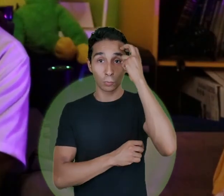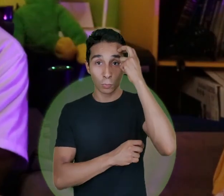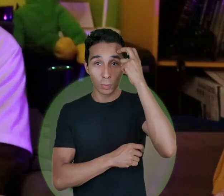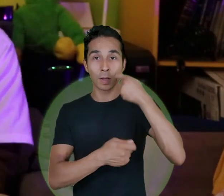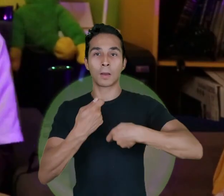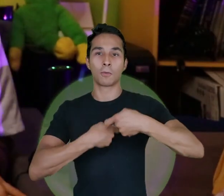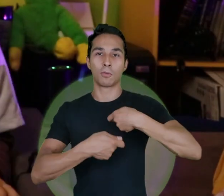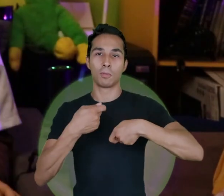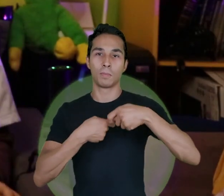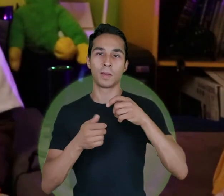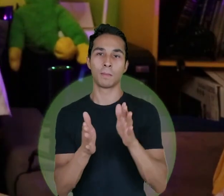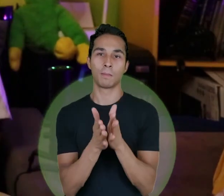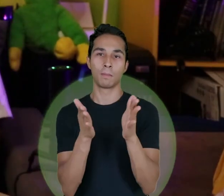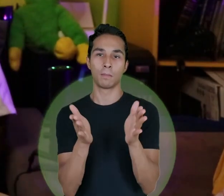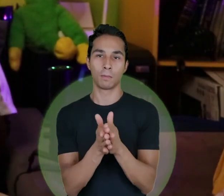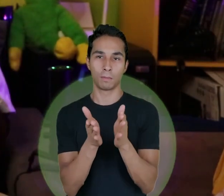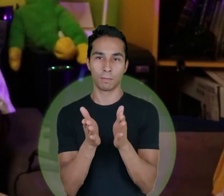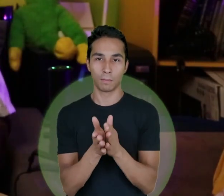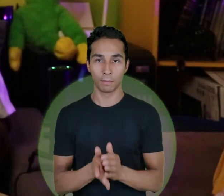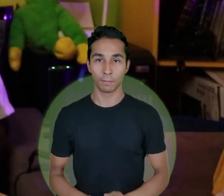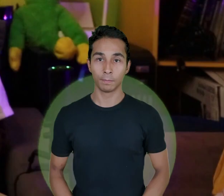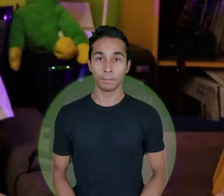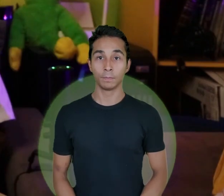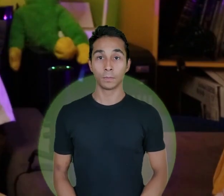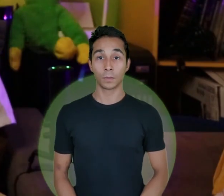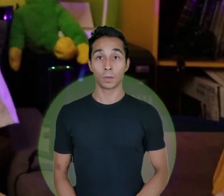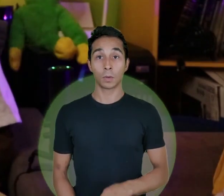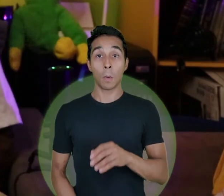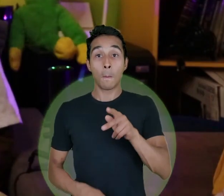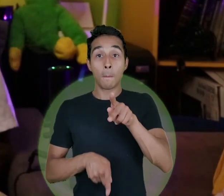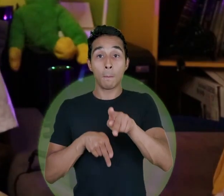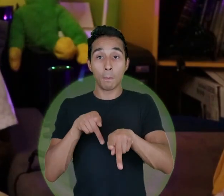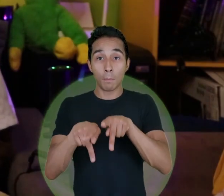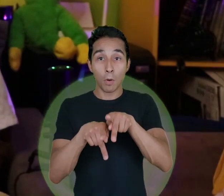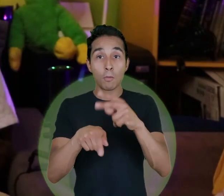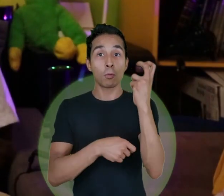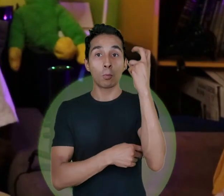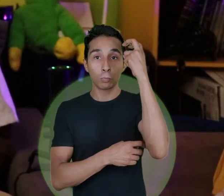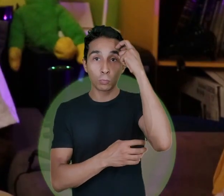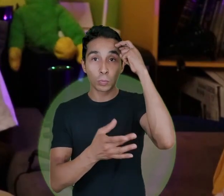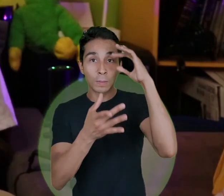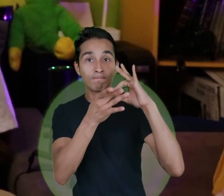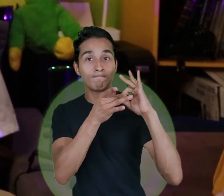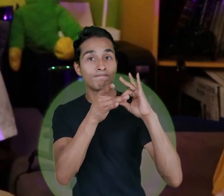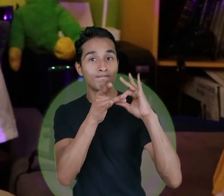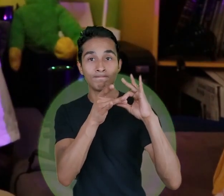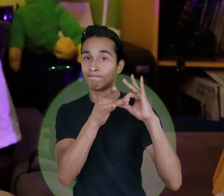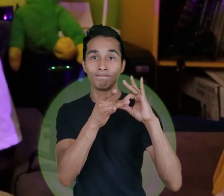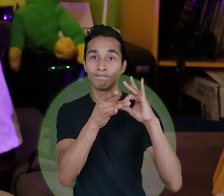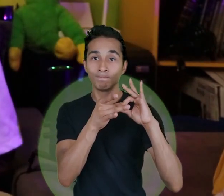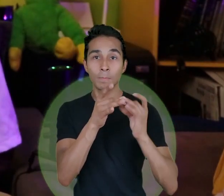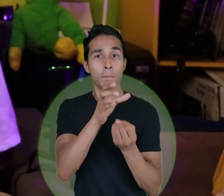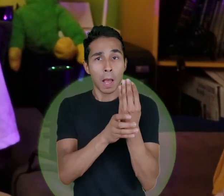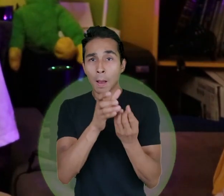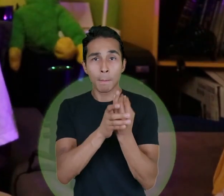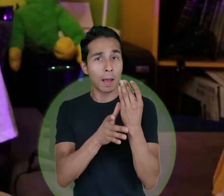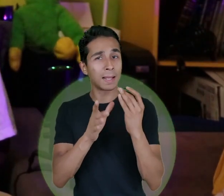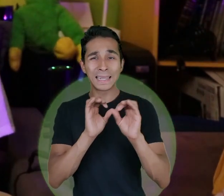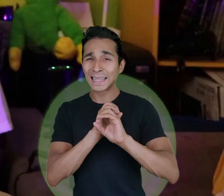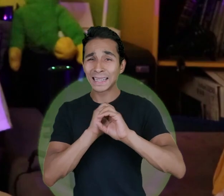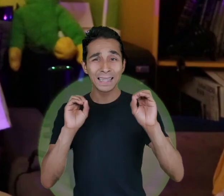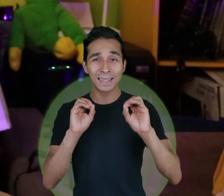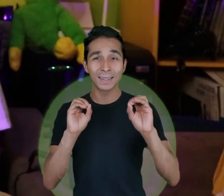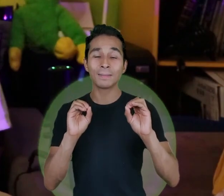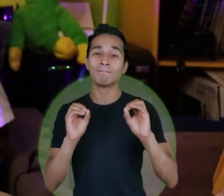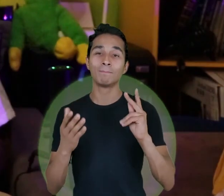gente percebe aí, né, que se um povo ele não está ligado com a sua cultura, ou se ele não está produzindo, né, a sua cultura, ele